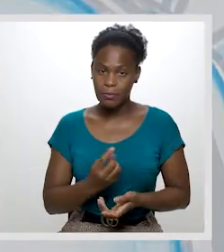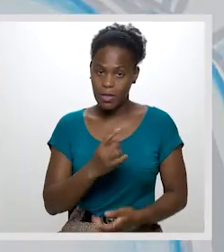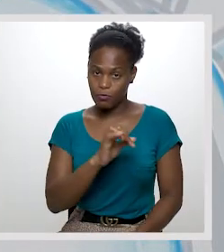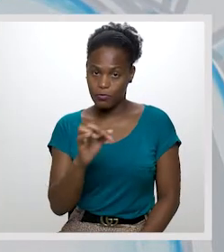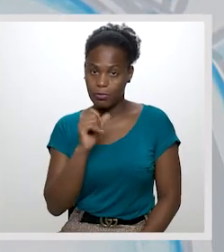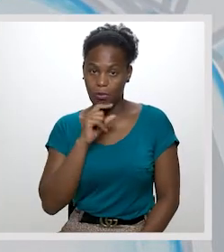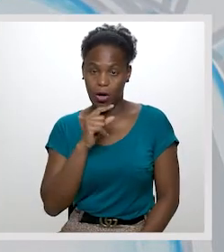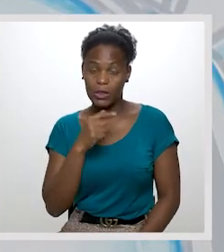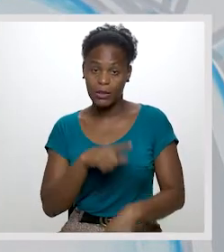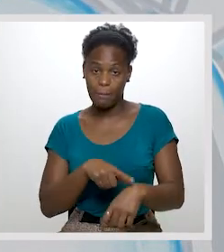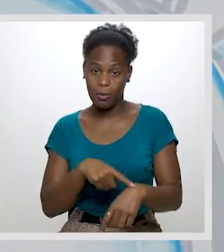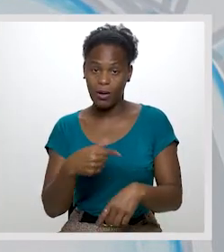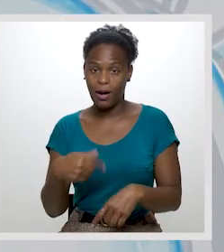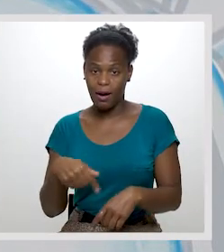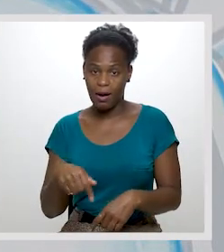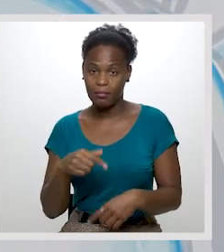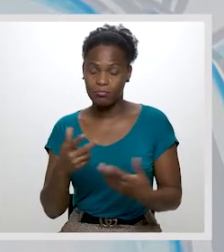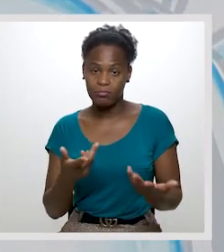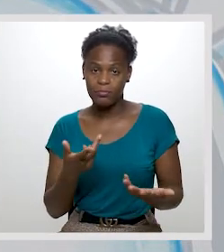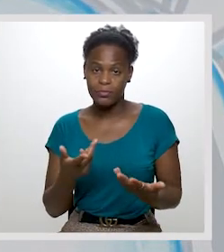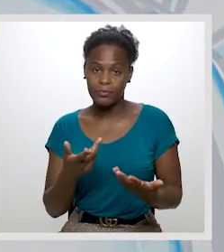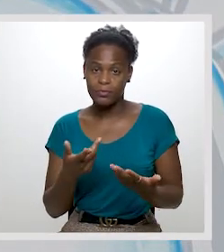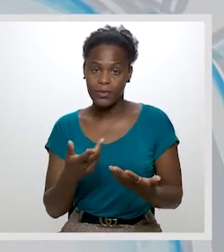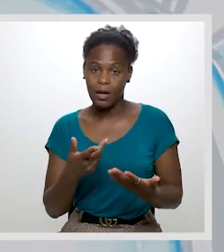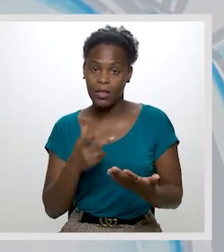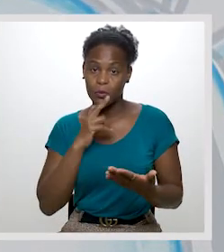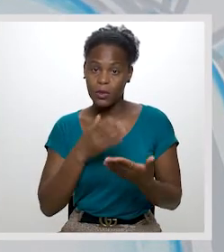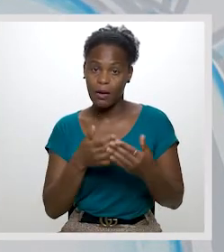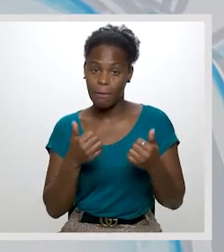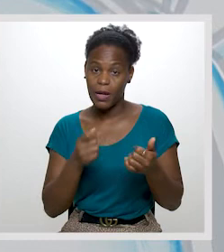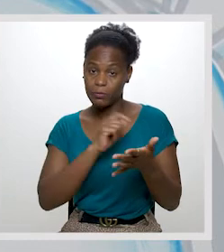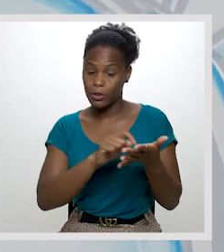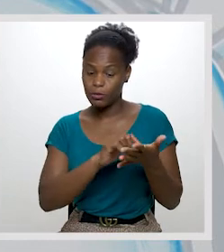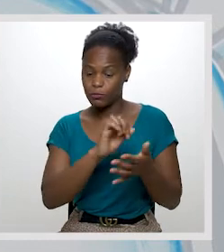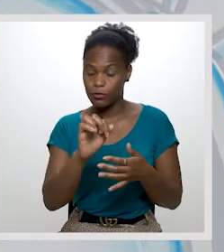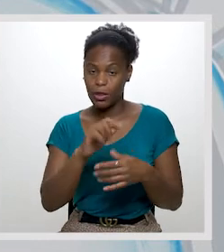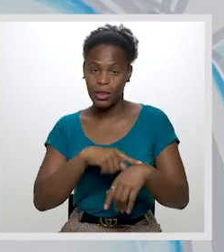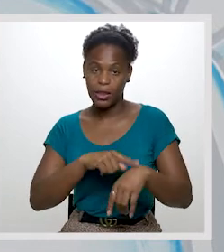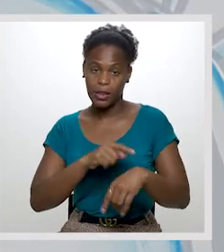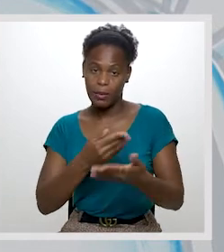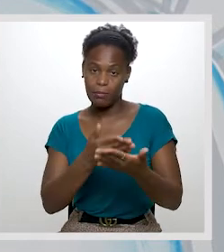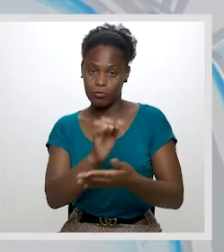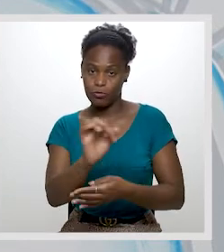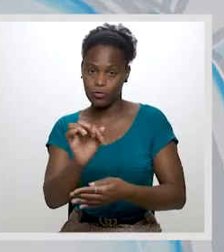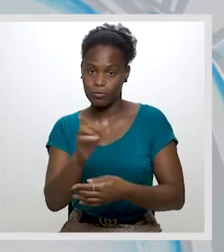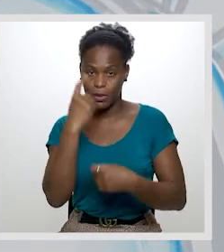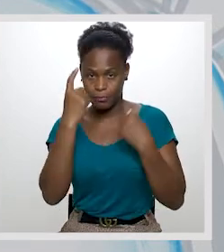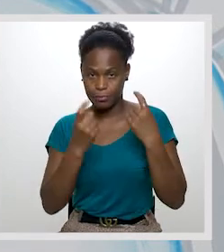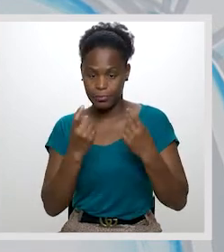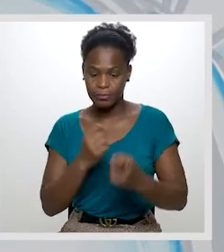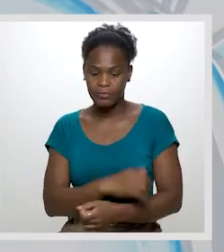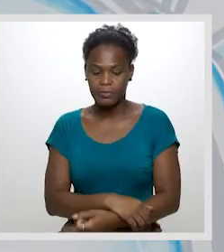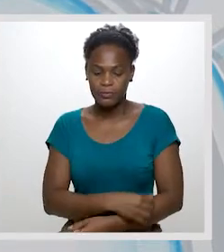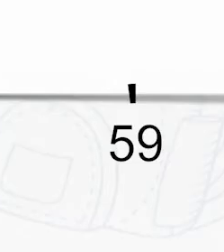Para que possam ter tempo de fazer corretamente o vosso exercício, vou-vos deixar um pequeno tempo de